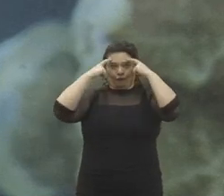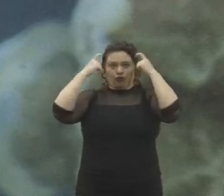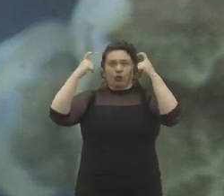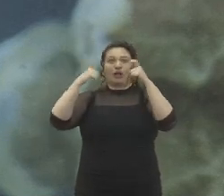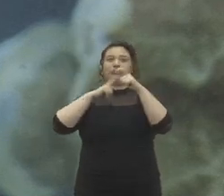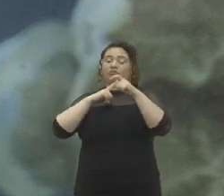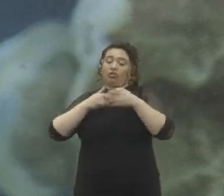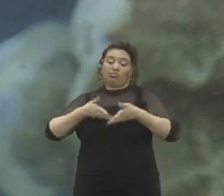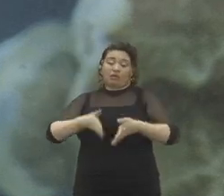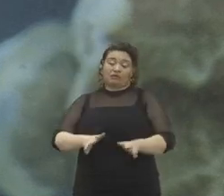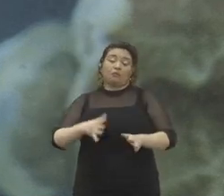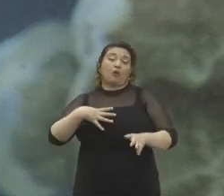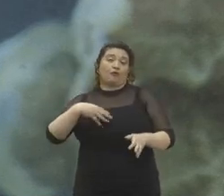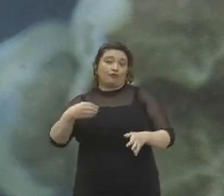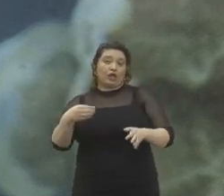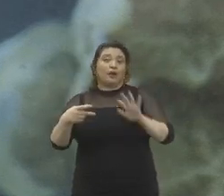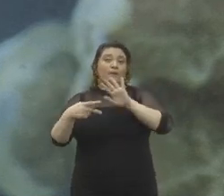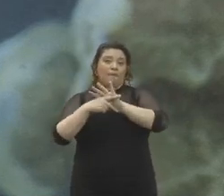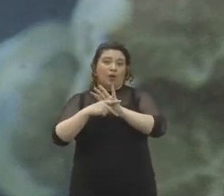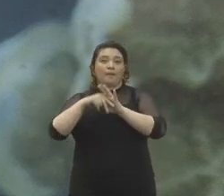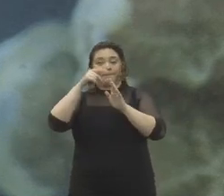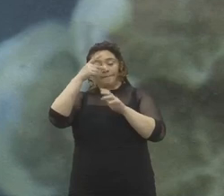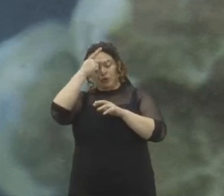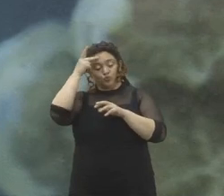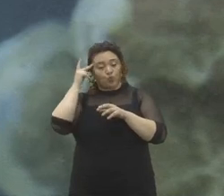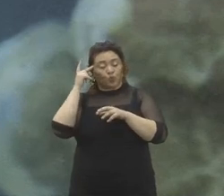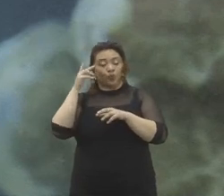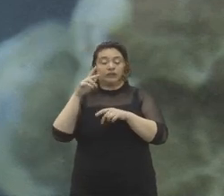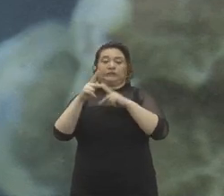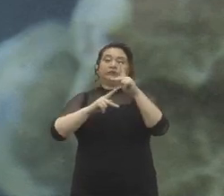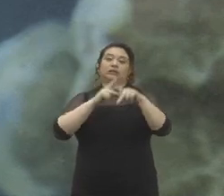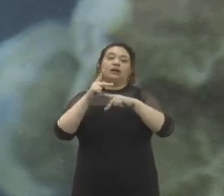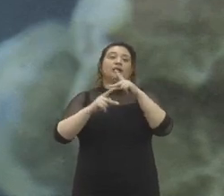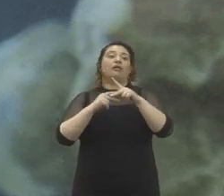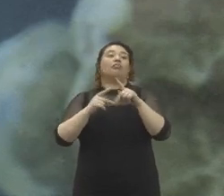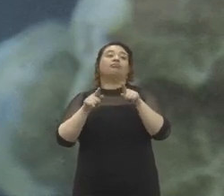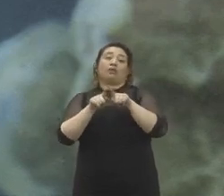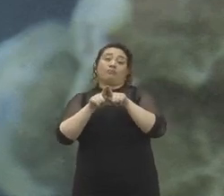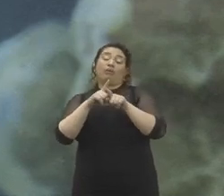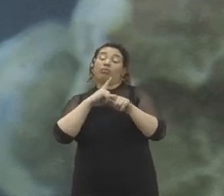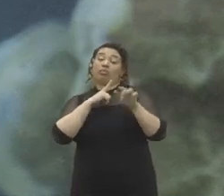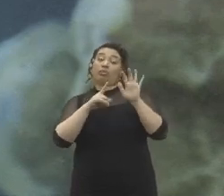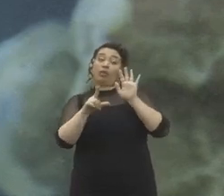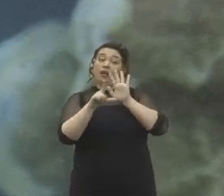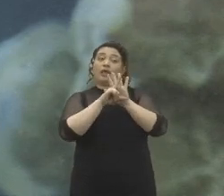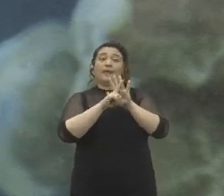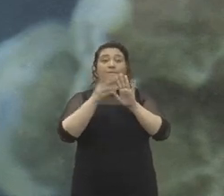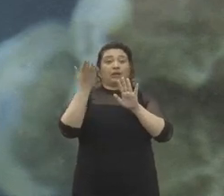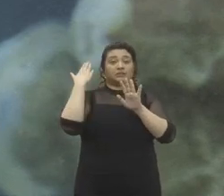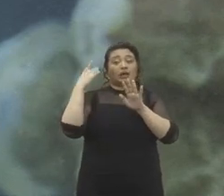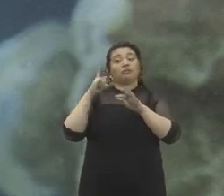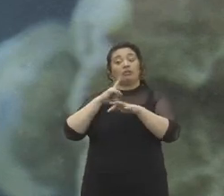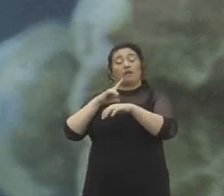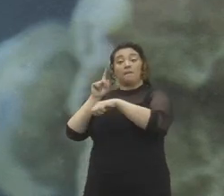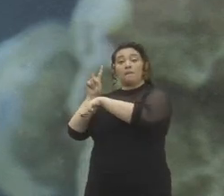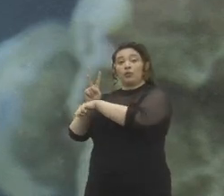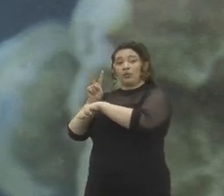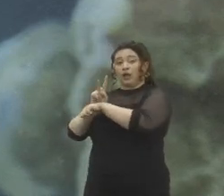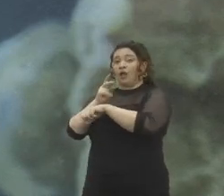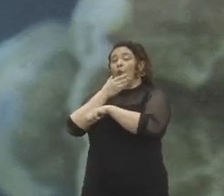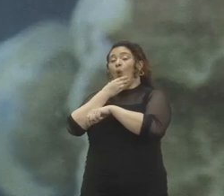nascimentos de filhos desses encontros e havia uma lei protegendo os